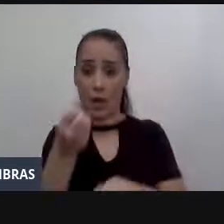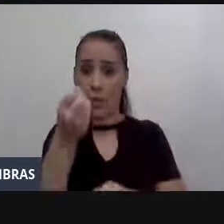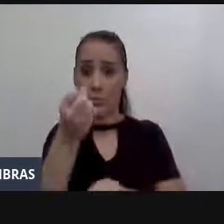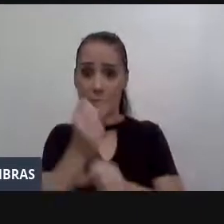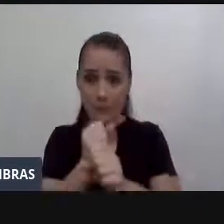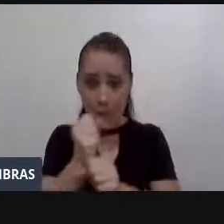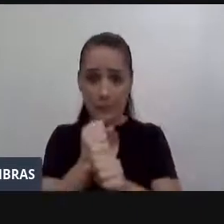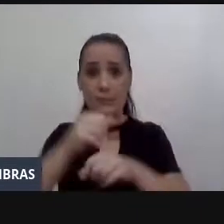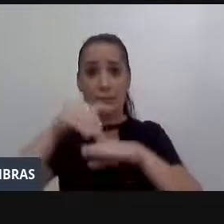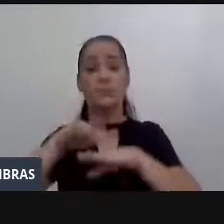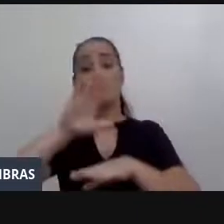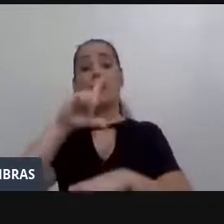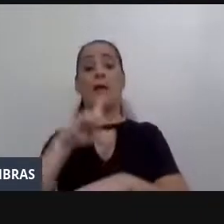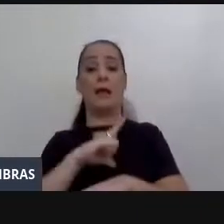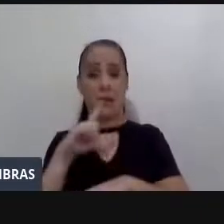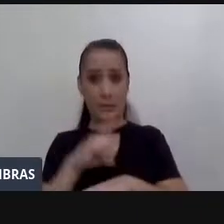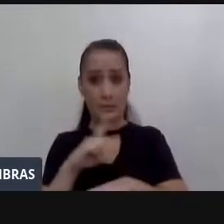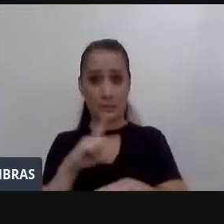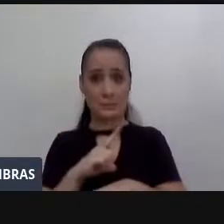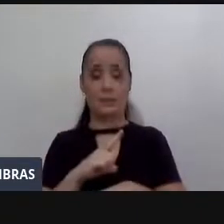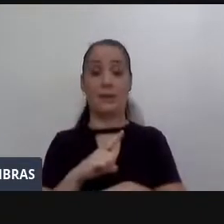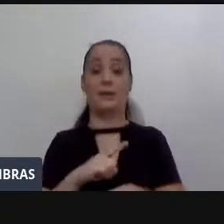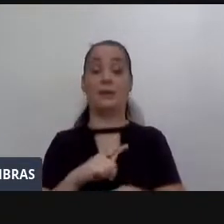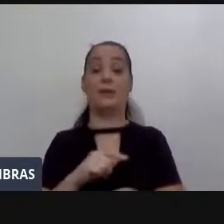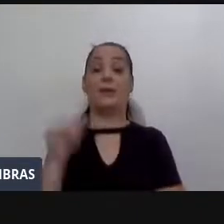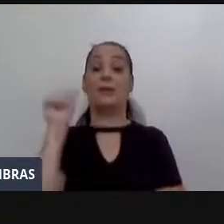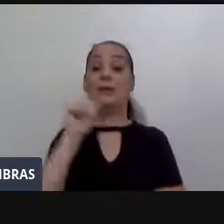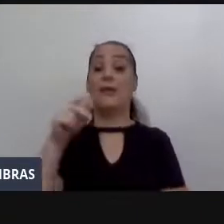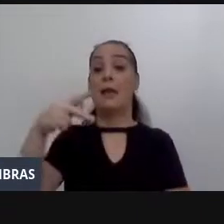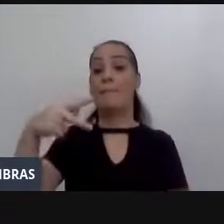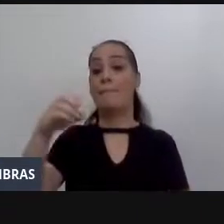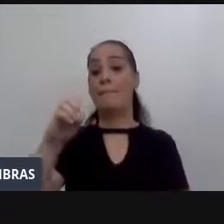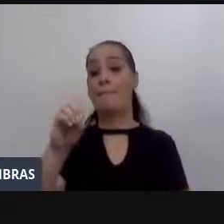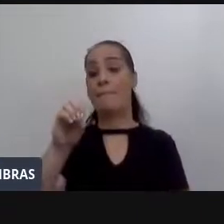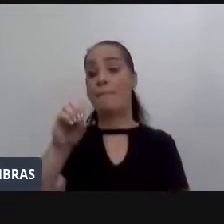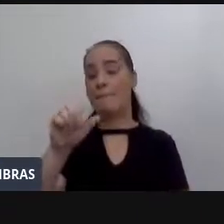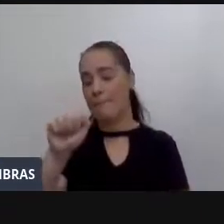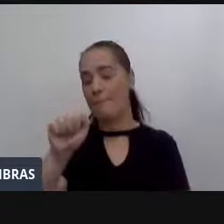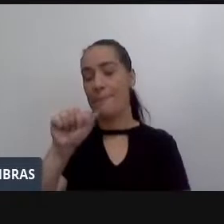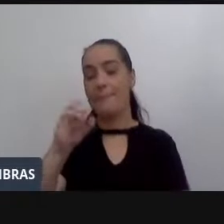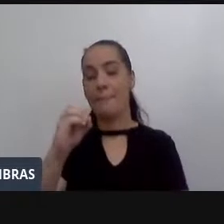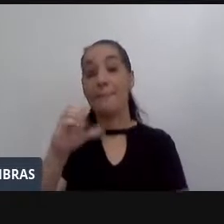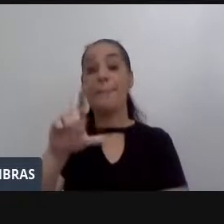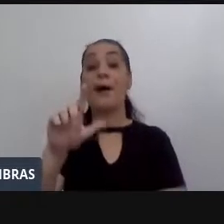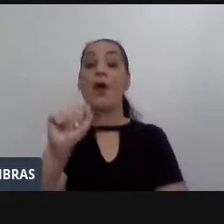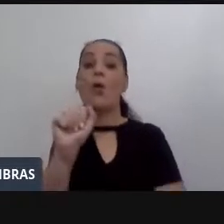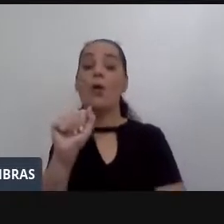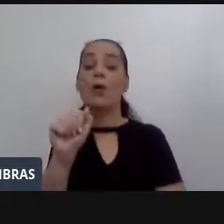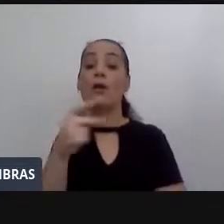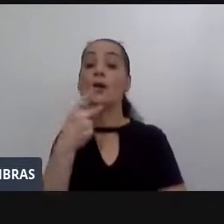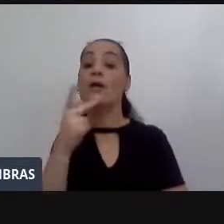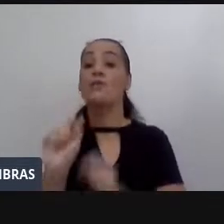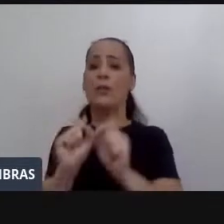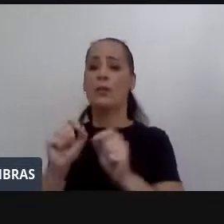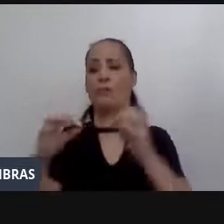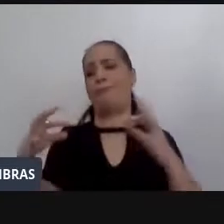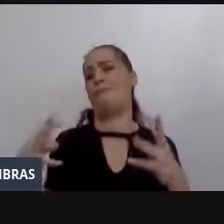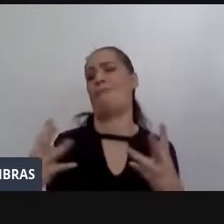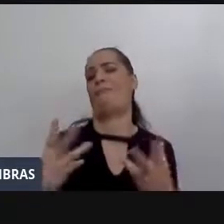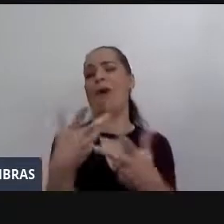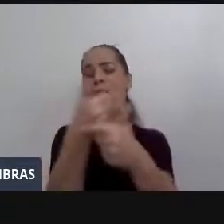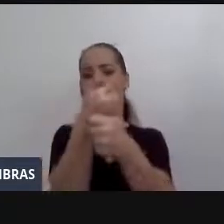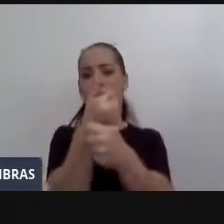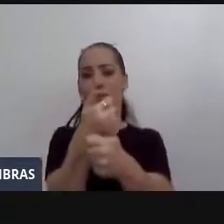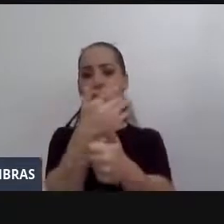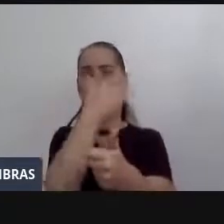34, 35. E a Paola diz aqui também, ela diz, maravilhoso, as pessoas migrantes